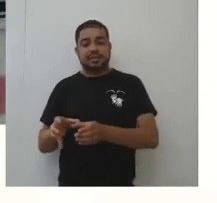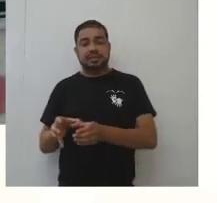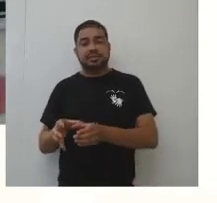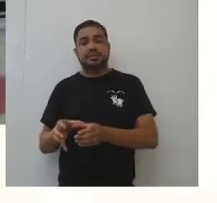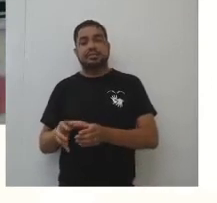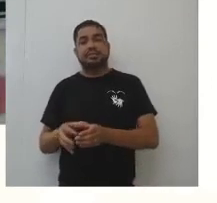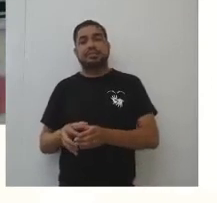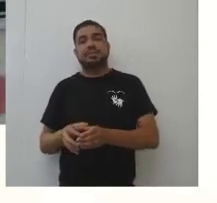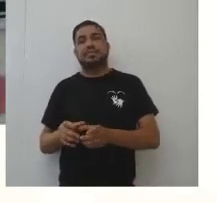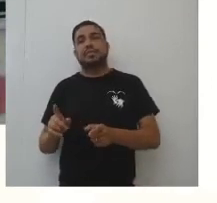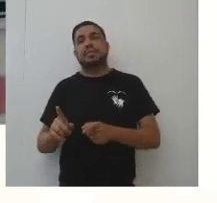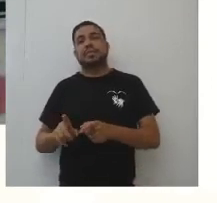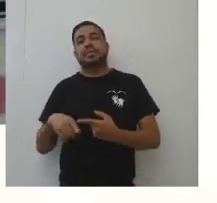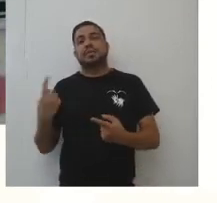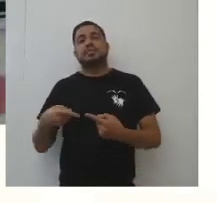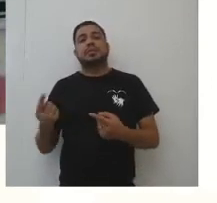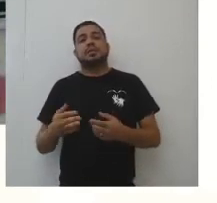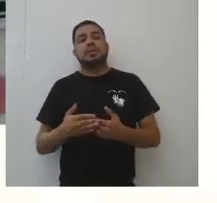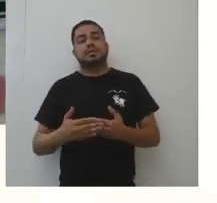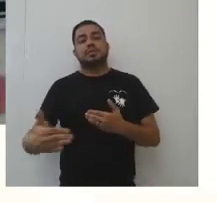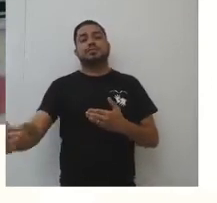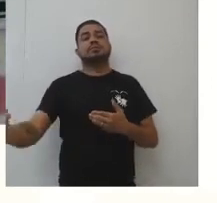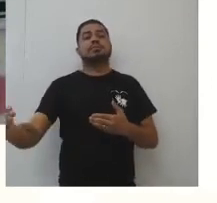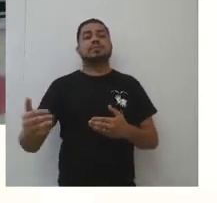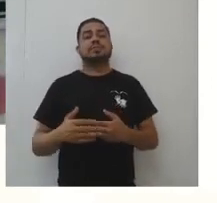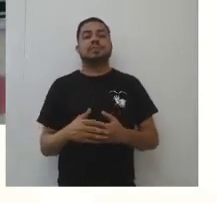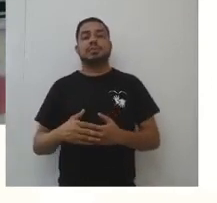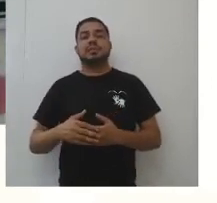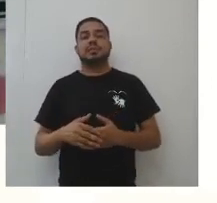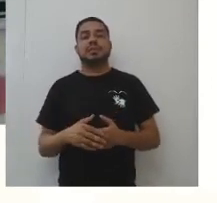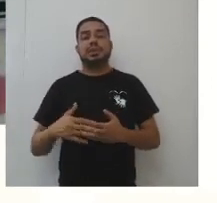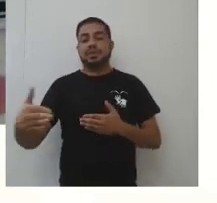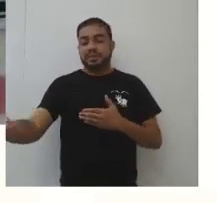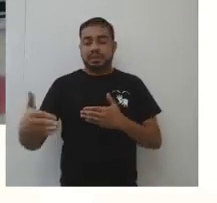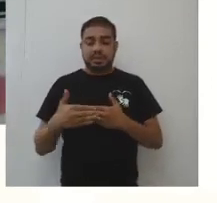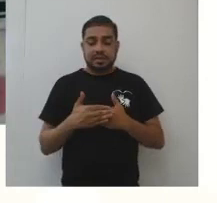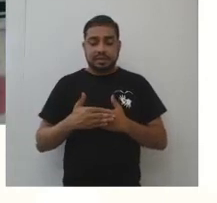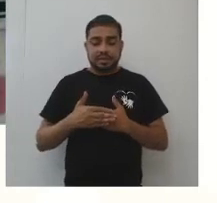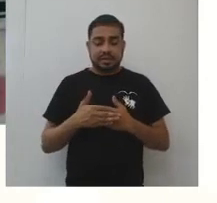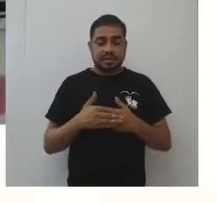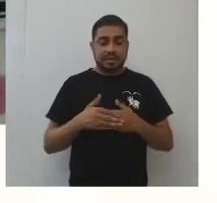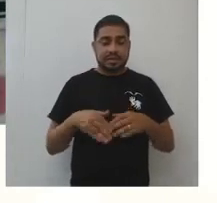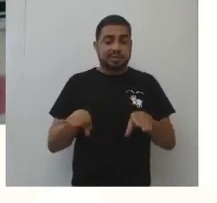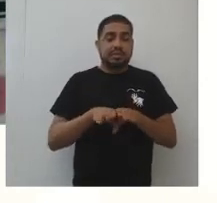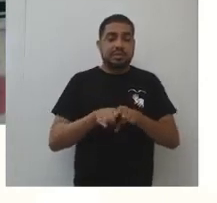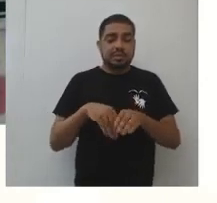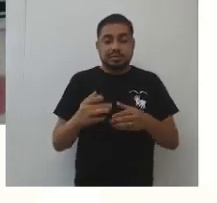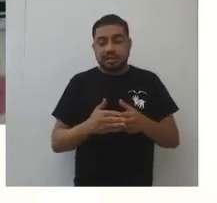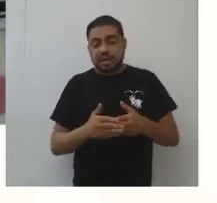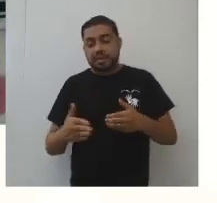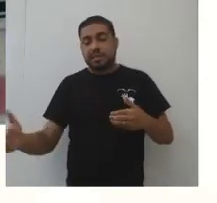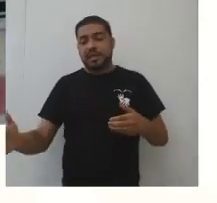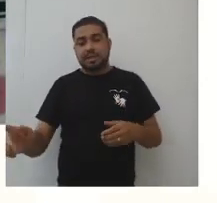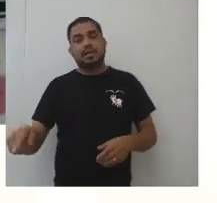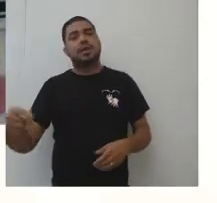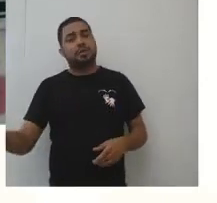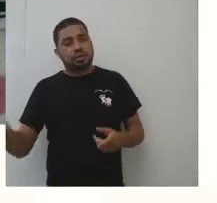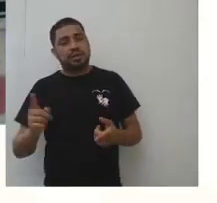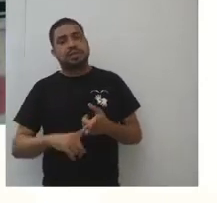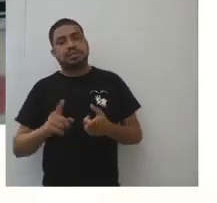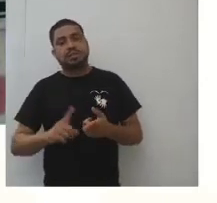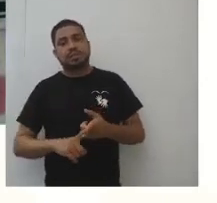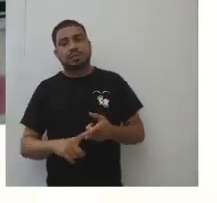atraída, mas depois ela se repele. Ela é atraída e fica com carga igual e depois se repele. Aí na outra que também está